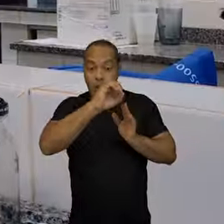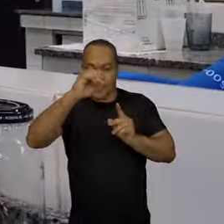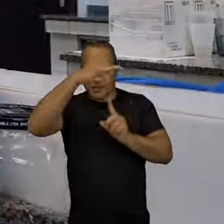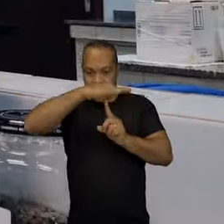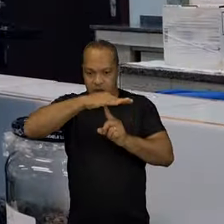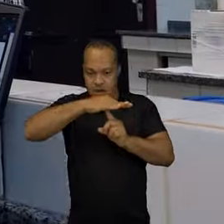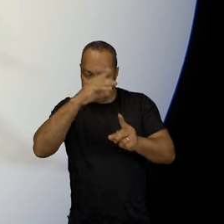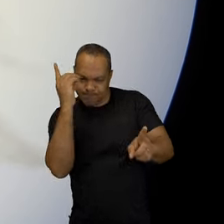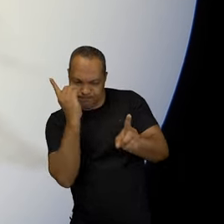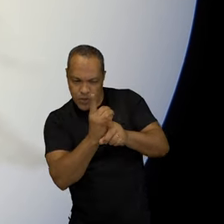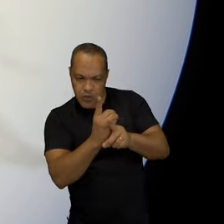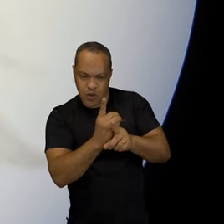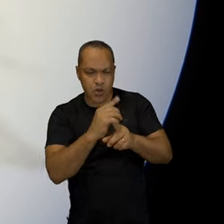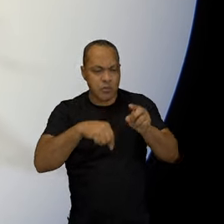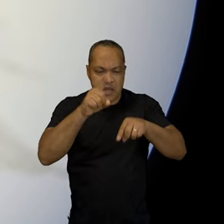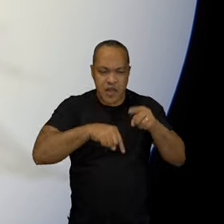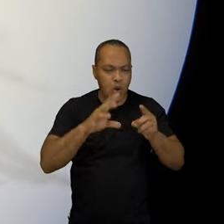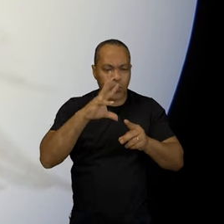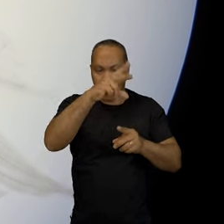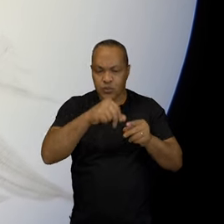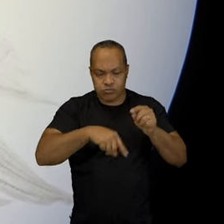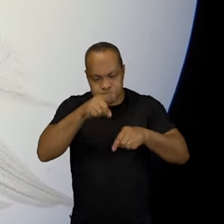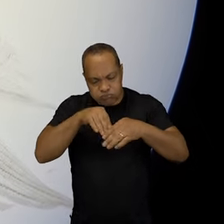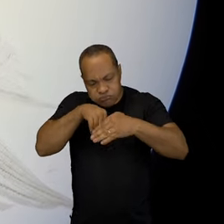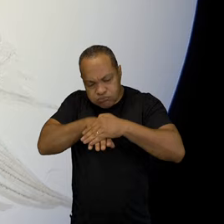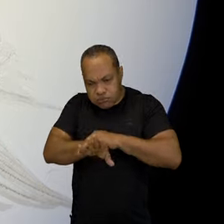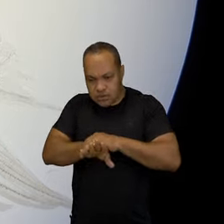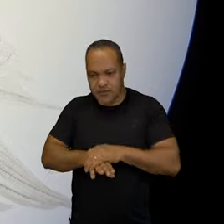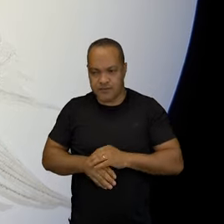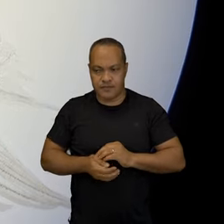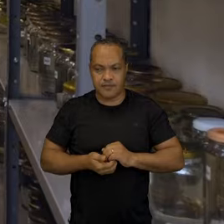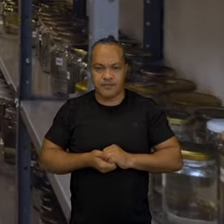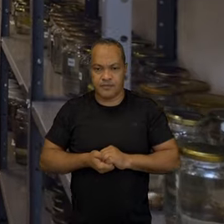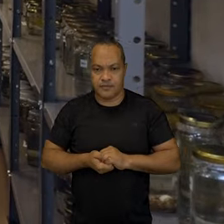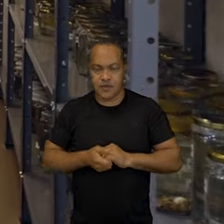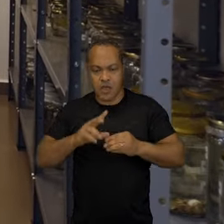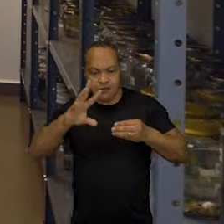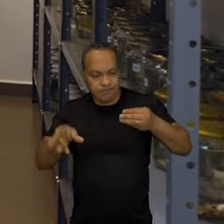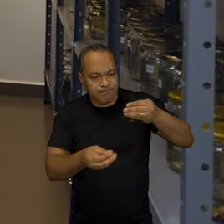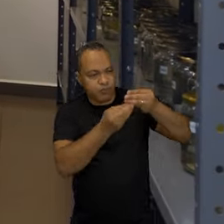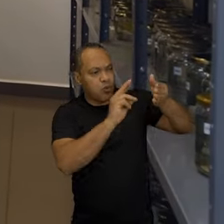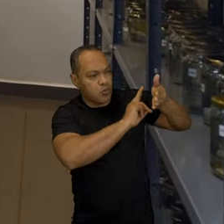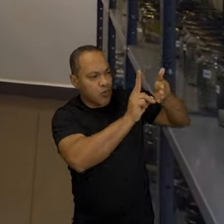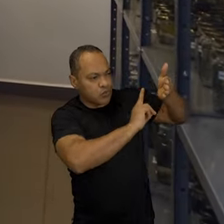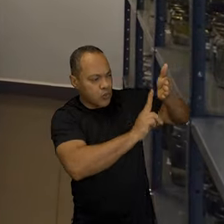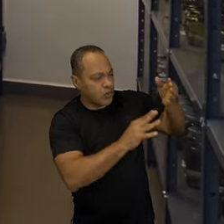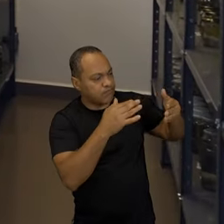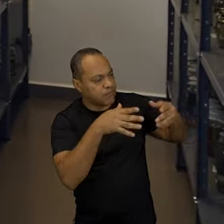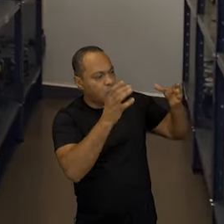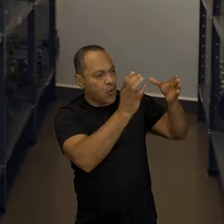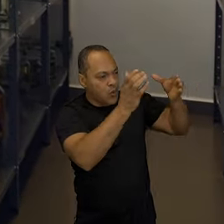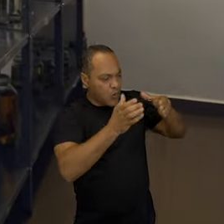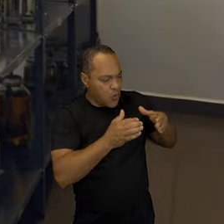Identificaram todo o material coletado e depositaram exemplares em